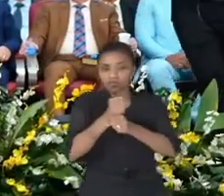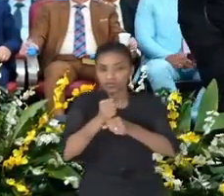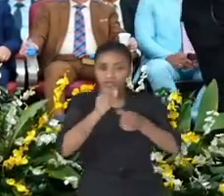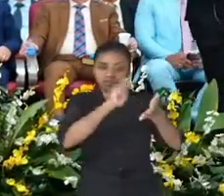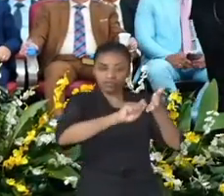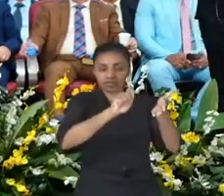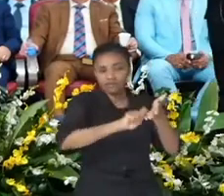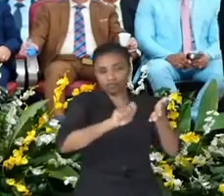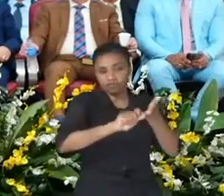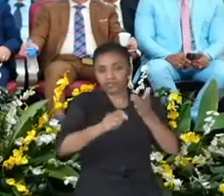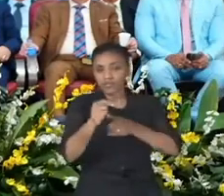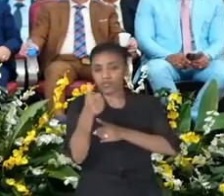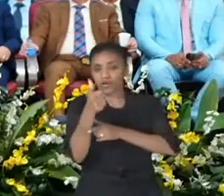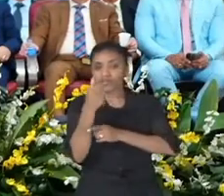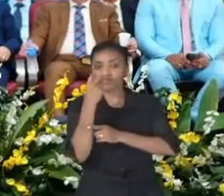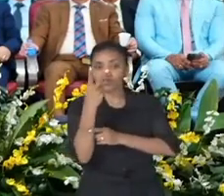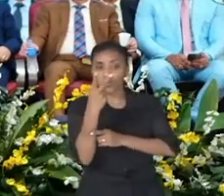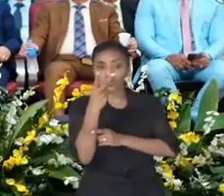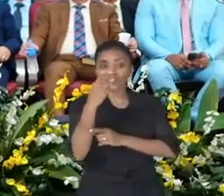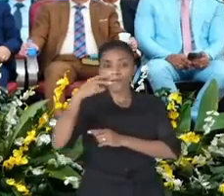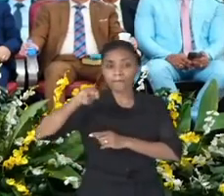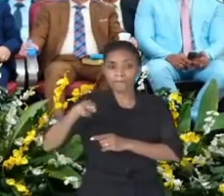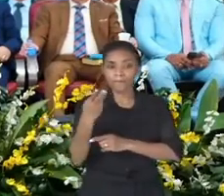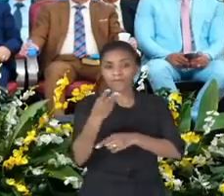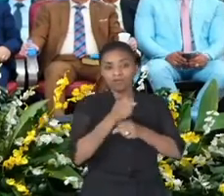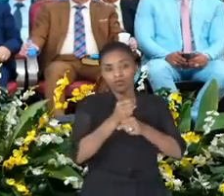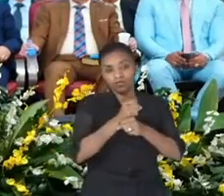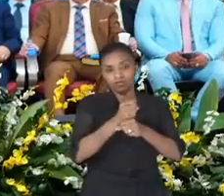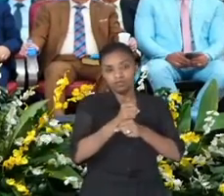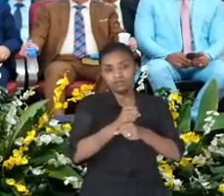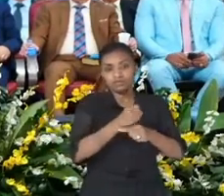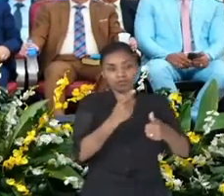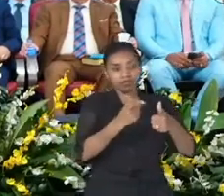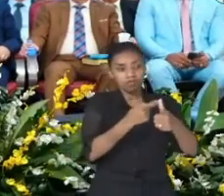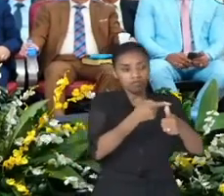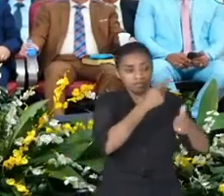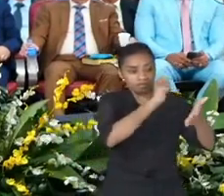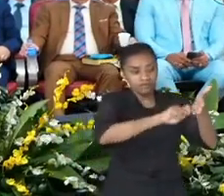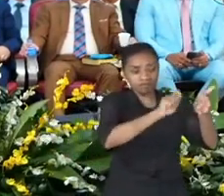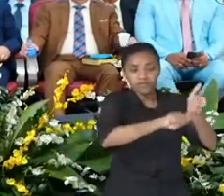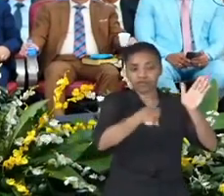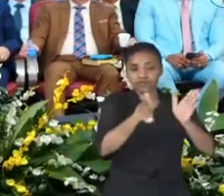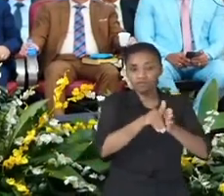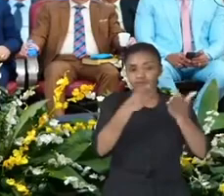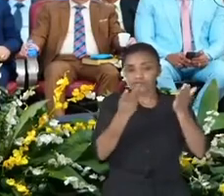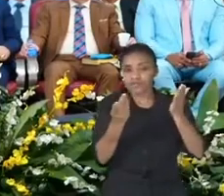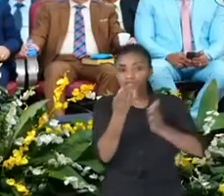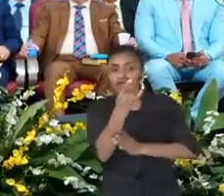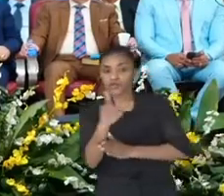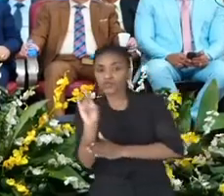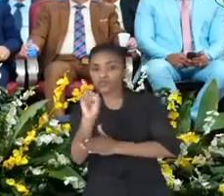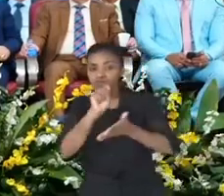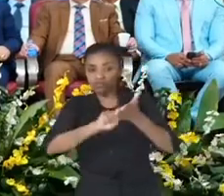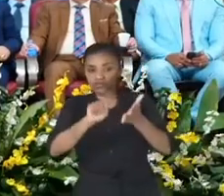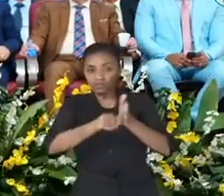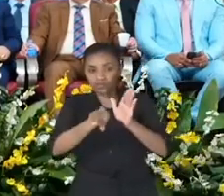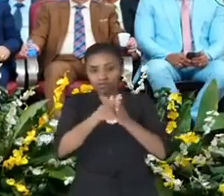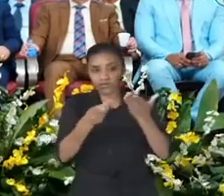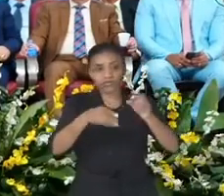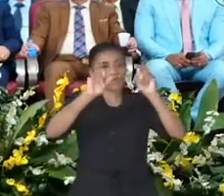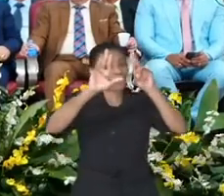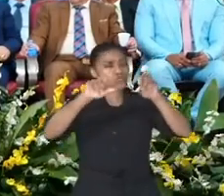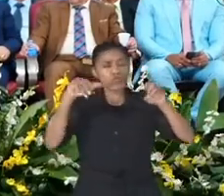escrito. Quase 2 milênios. Ou seja, o primeiro escritor da Bíblia e o último escritor da Bíblia nunca